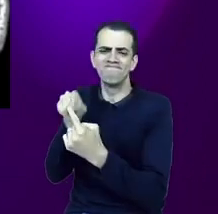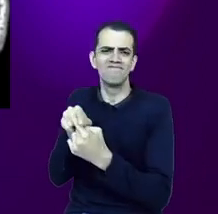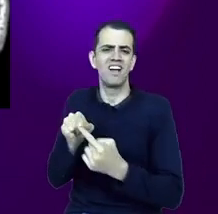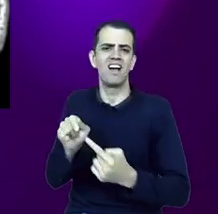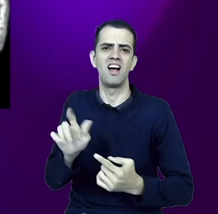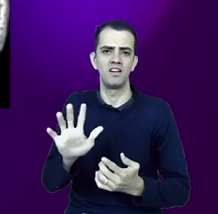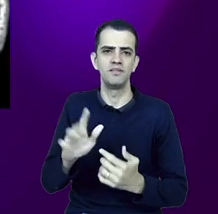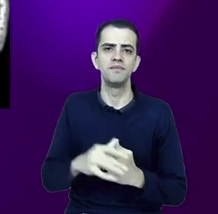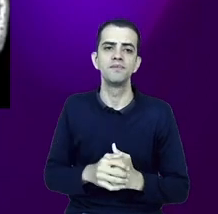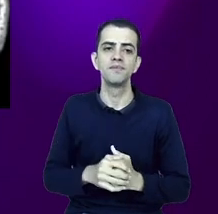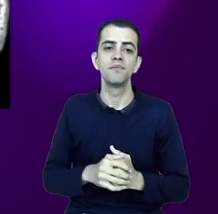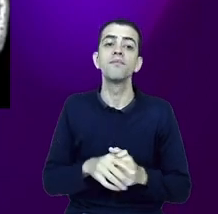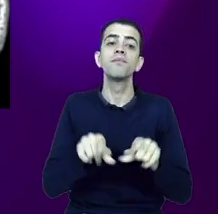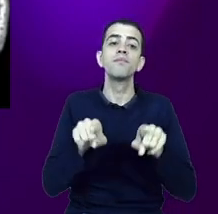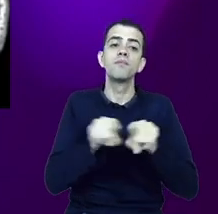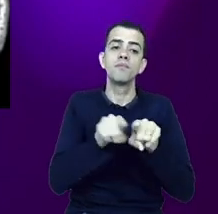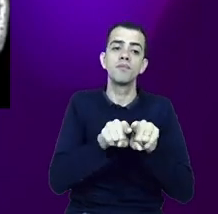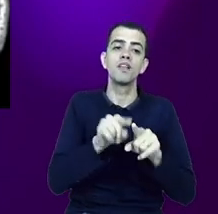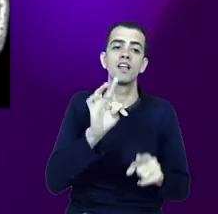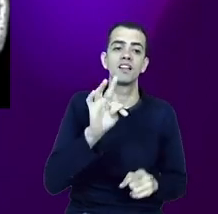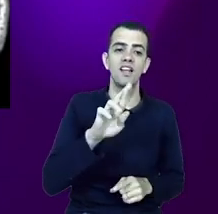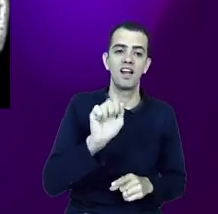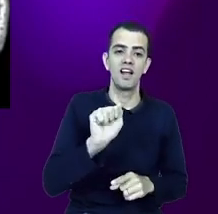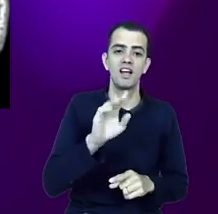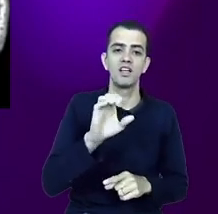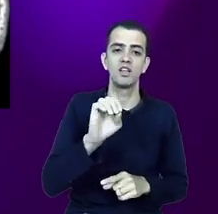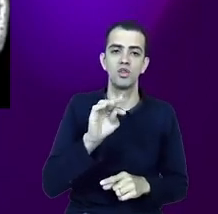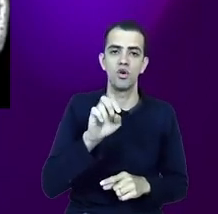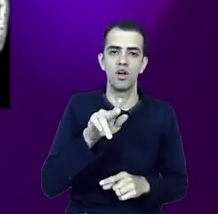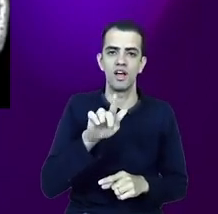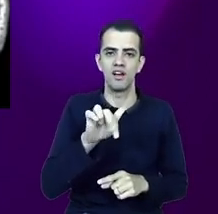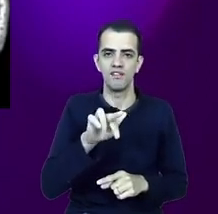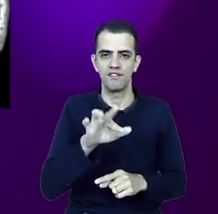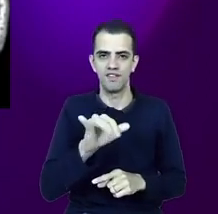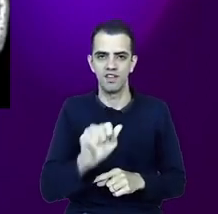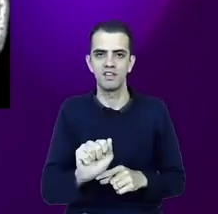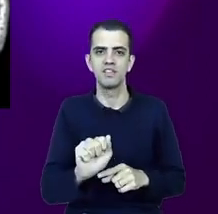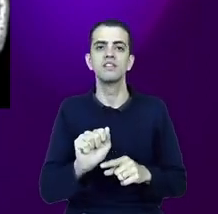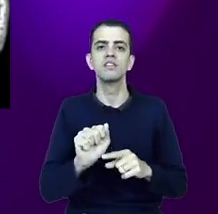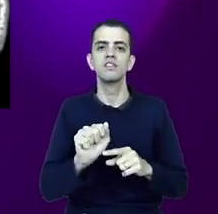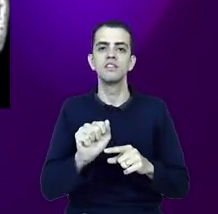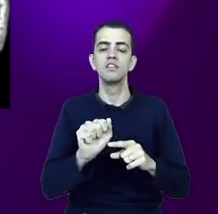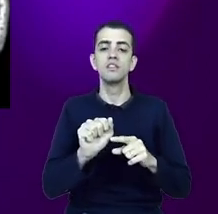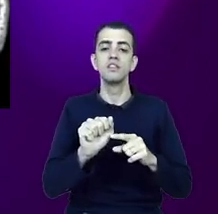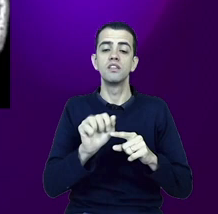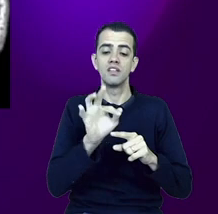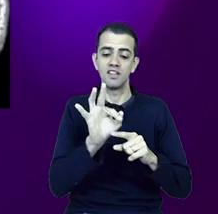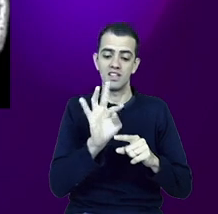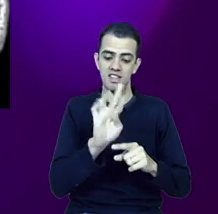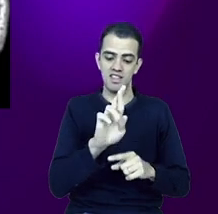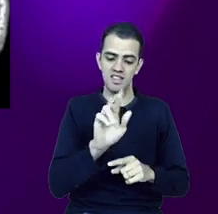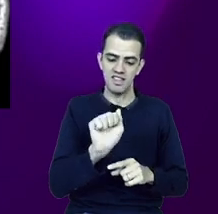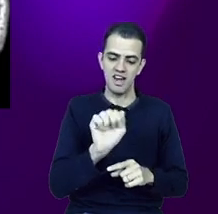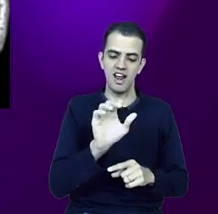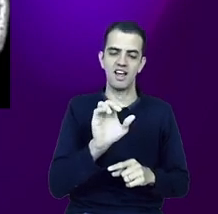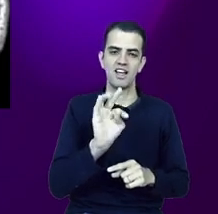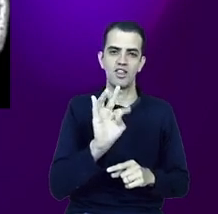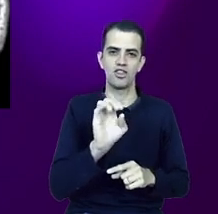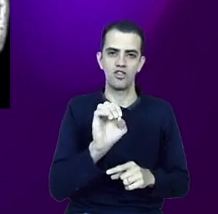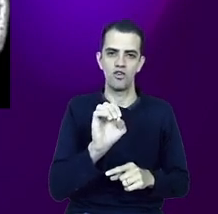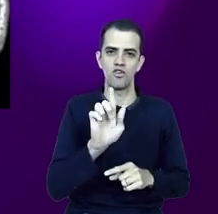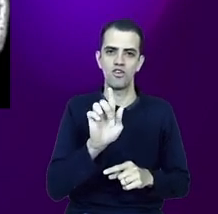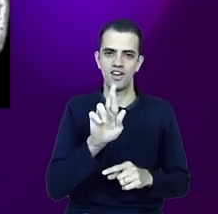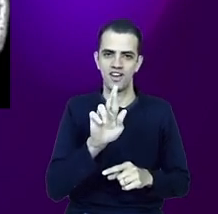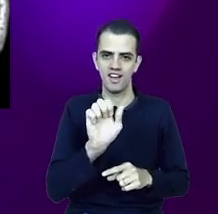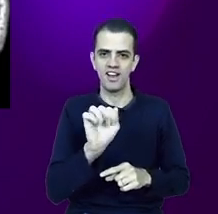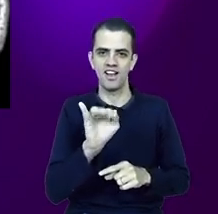a tractografia, hoje, ela é capaz de incrementar a capacidade de ressecção, e isso